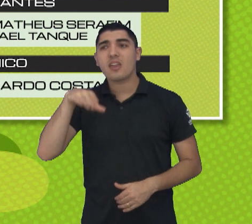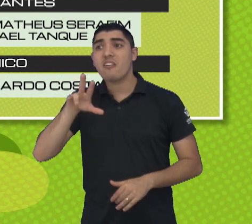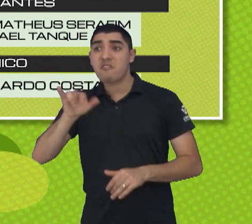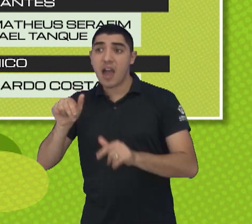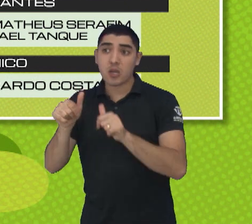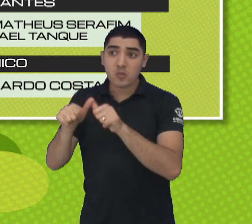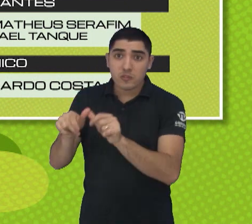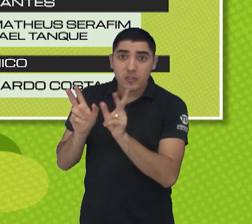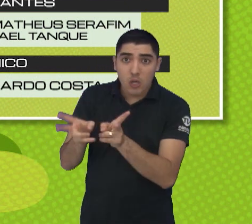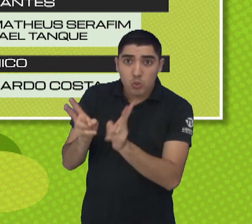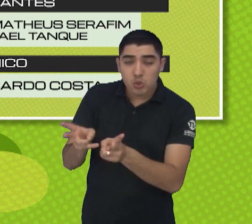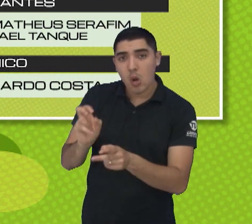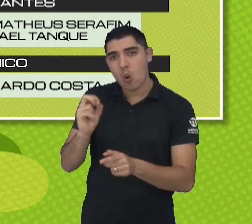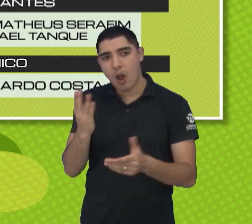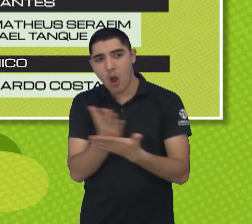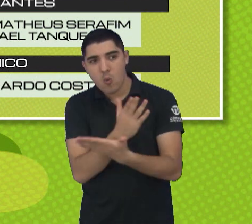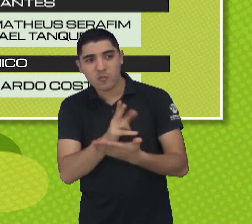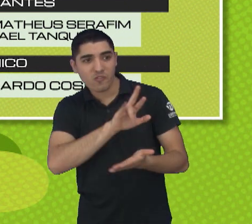ou menos essa